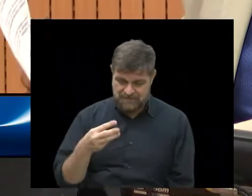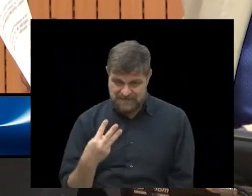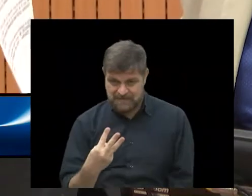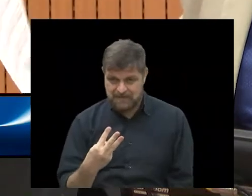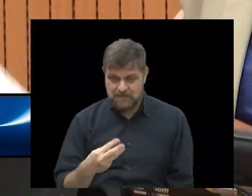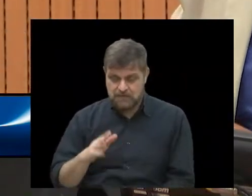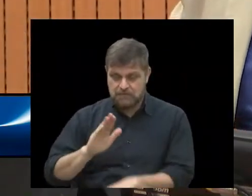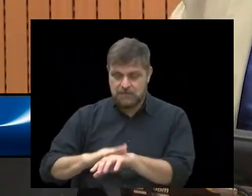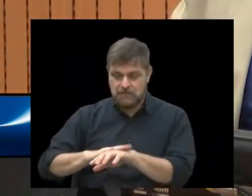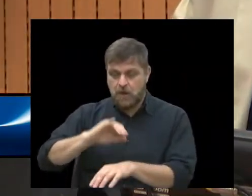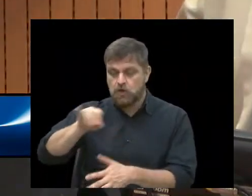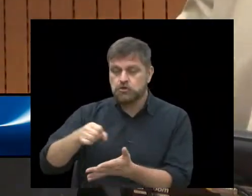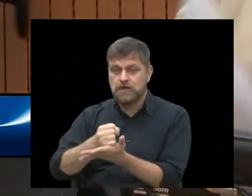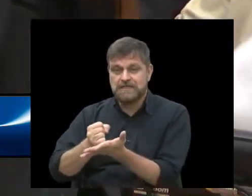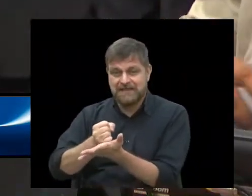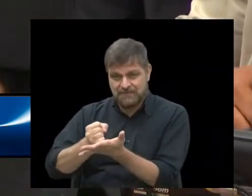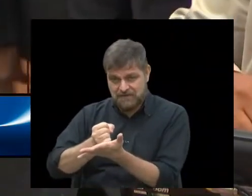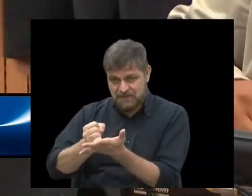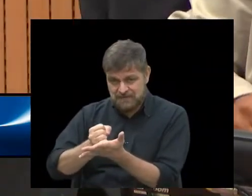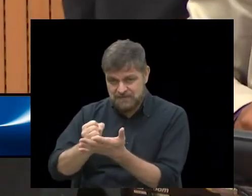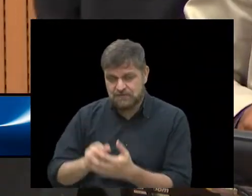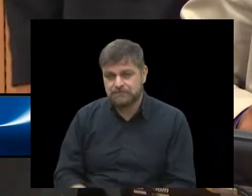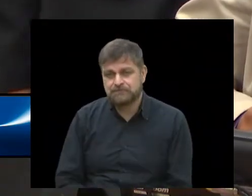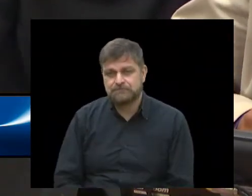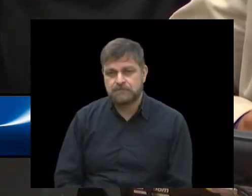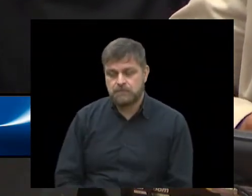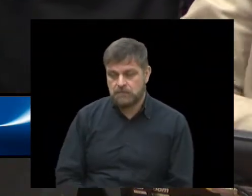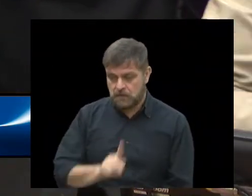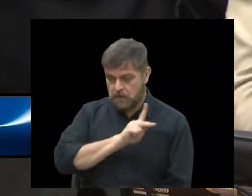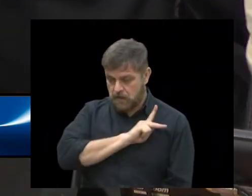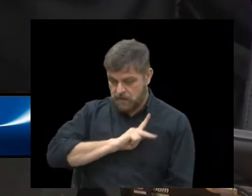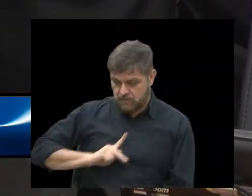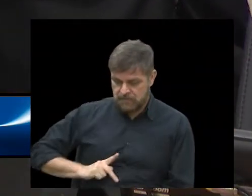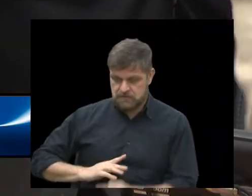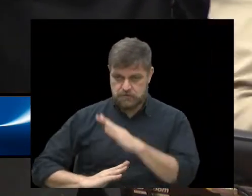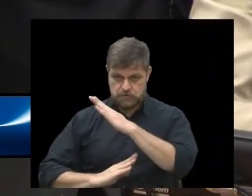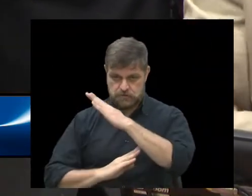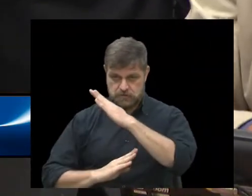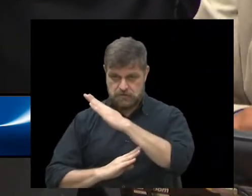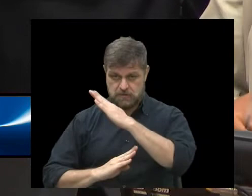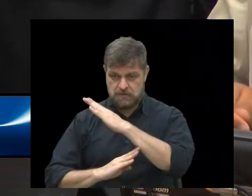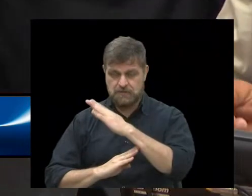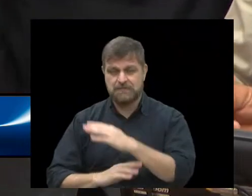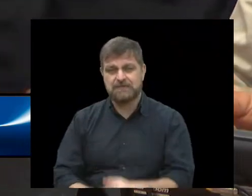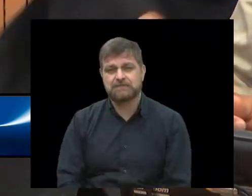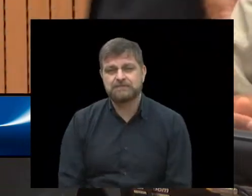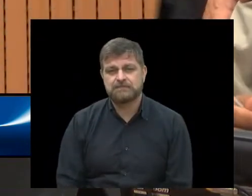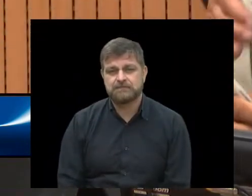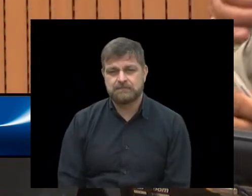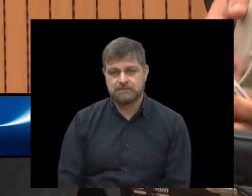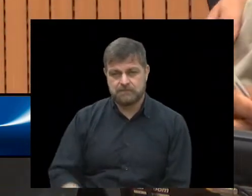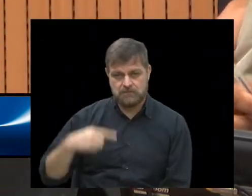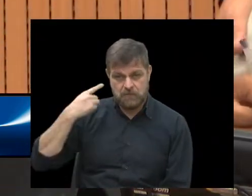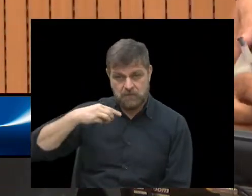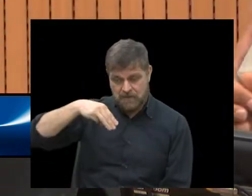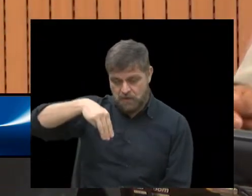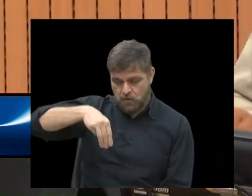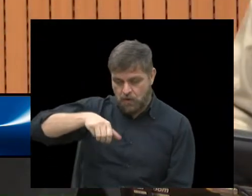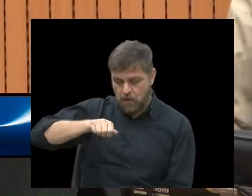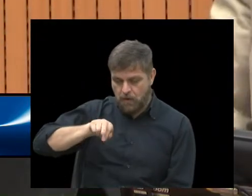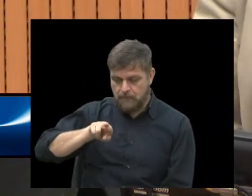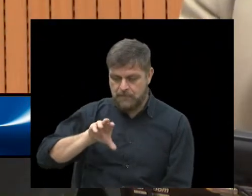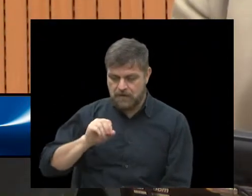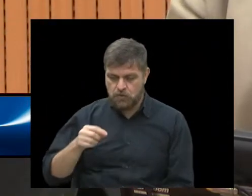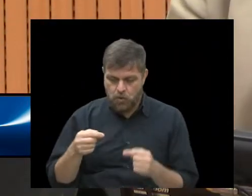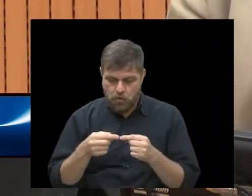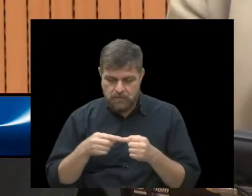do vereador Jorge da Farmácia. Excelentíssimo senhor presidente da Câmara Municipal de Campinas, Marcos Bernardelli, nos termos do